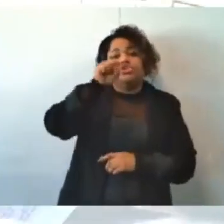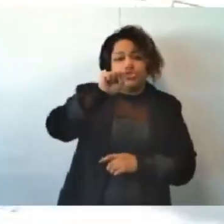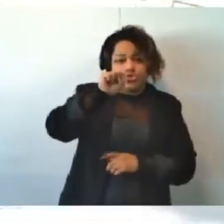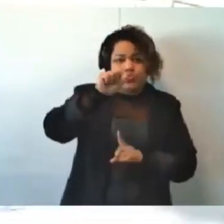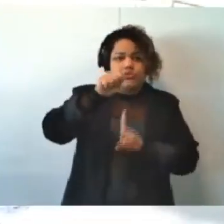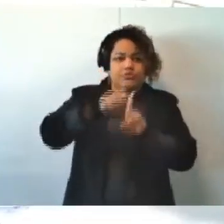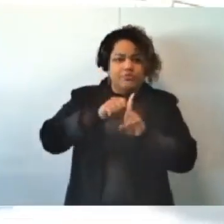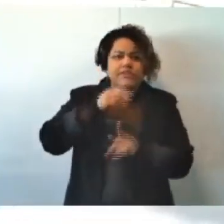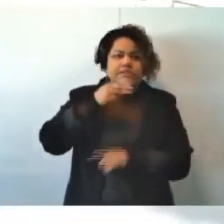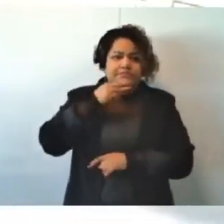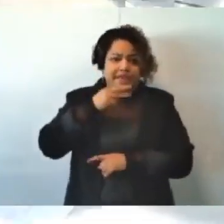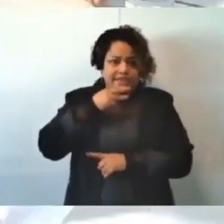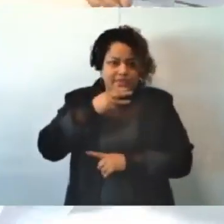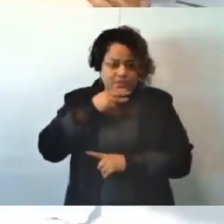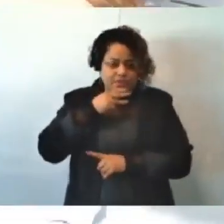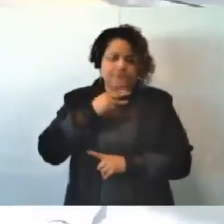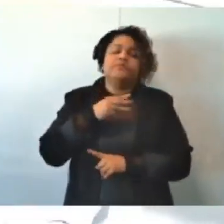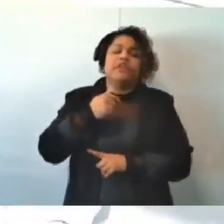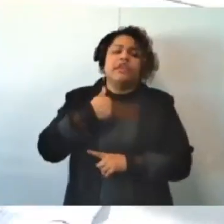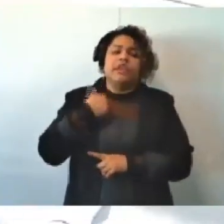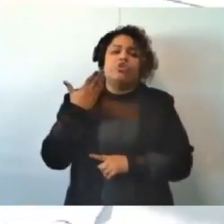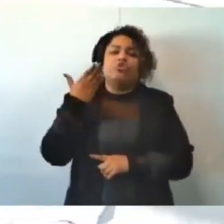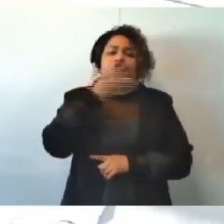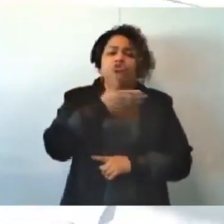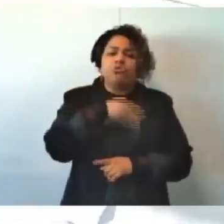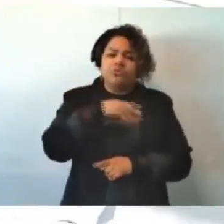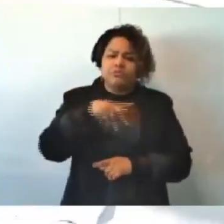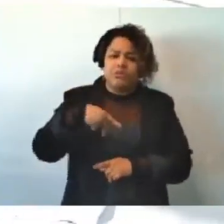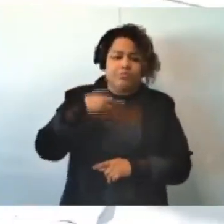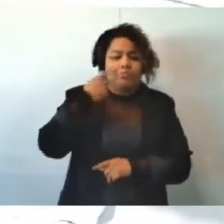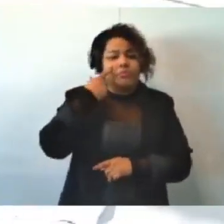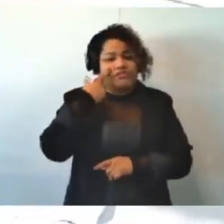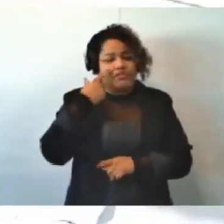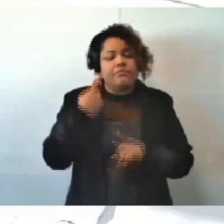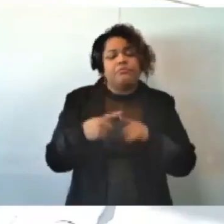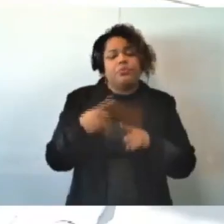fui no Ministério Público para olhar que no dia